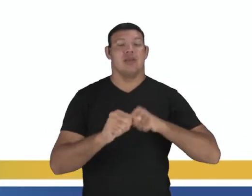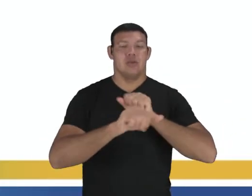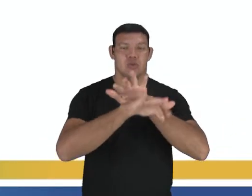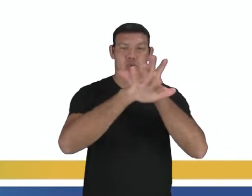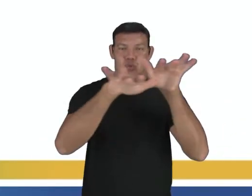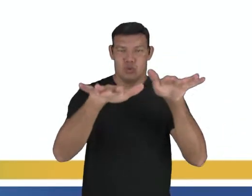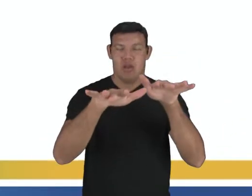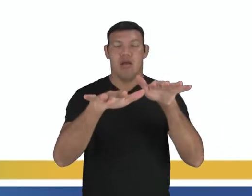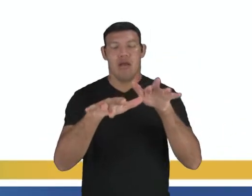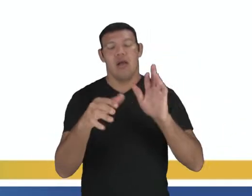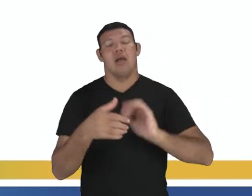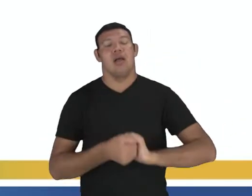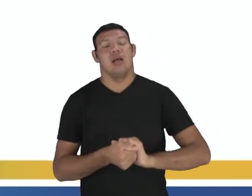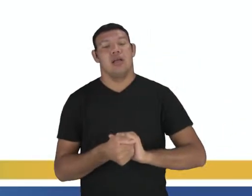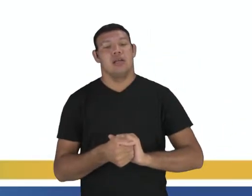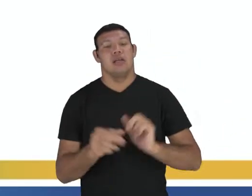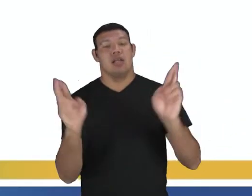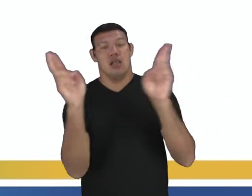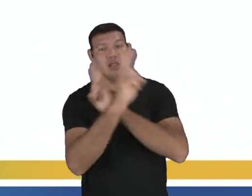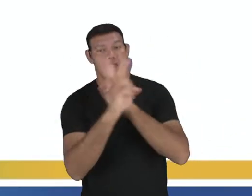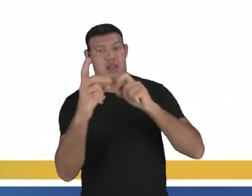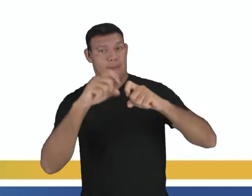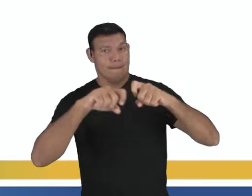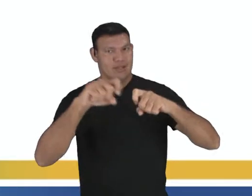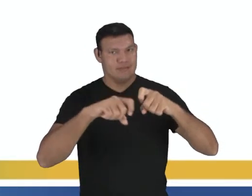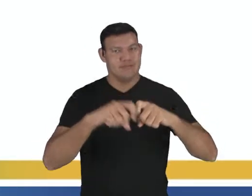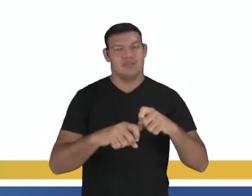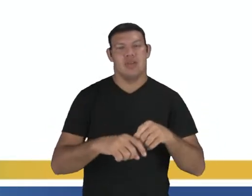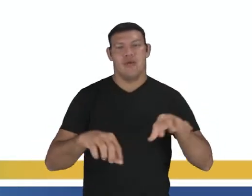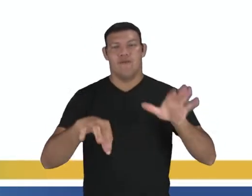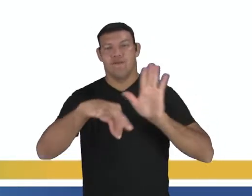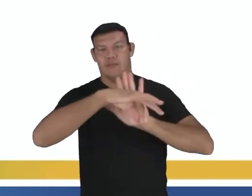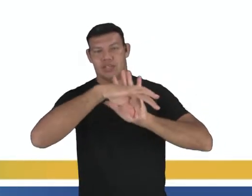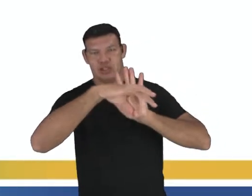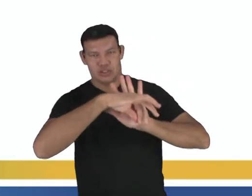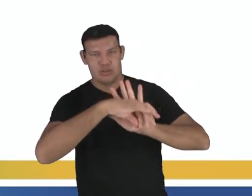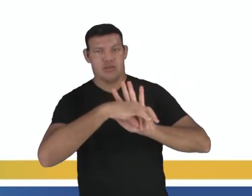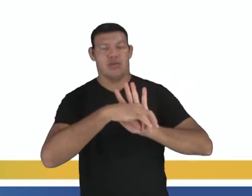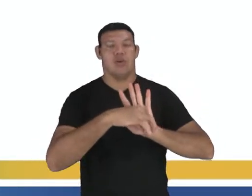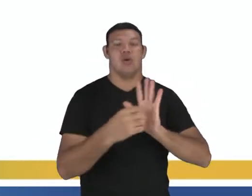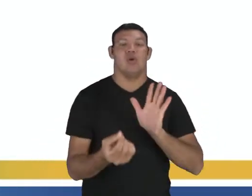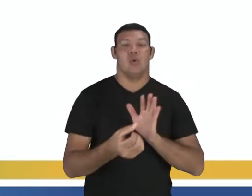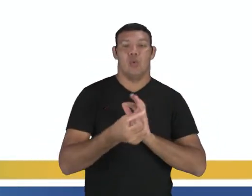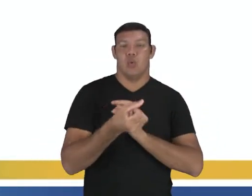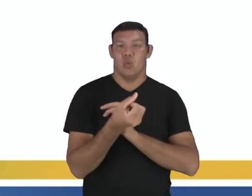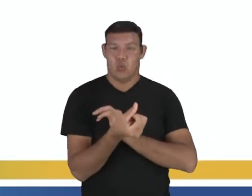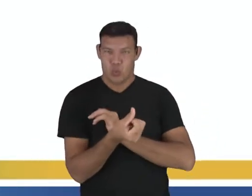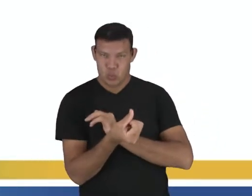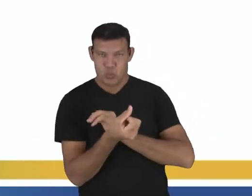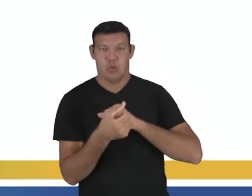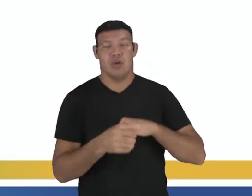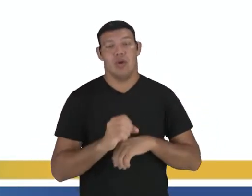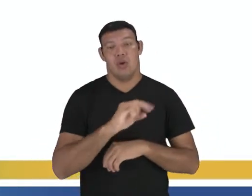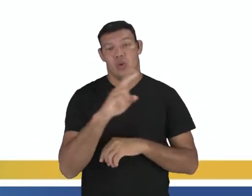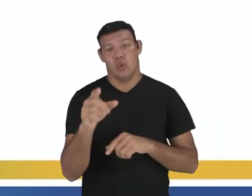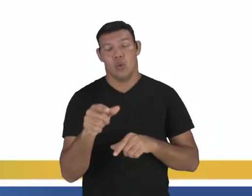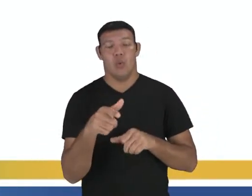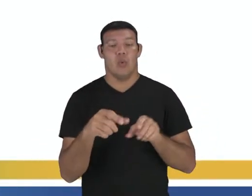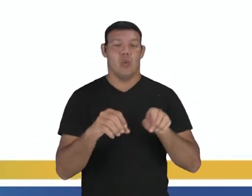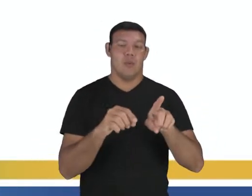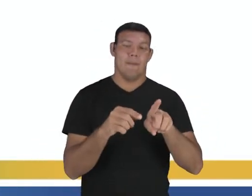sexual, que pode ser vaginal, anal ou oral, de uma pessoa para outra, tá? Também pode ser transmitida pelo contato sanguíneo,